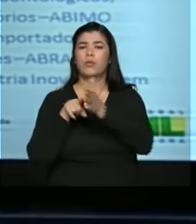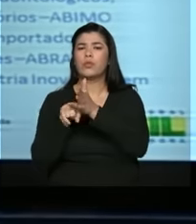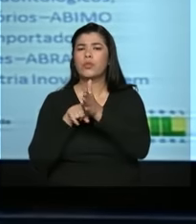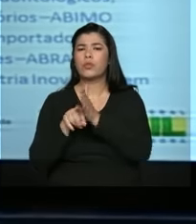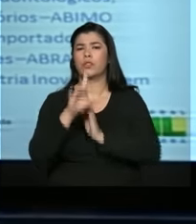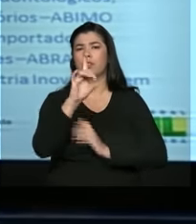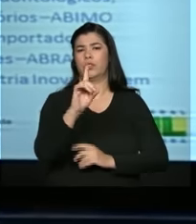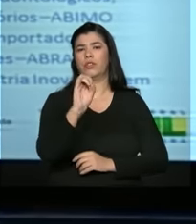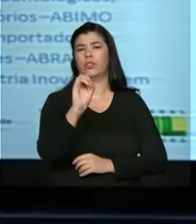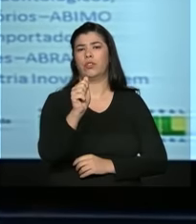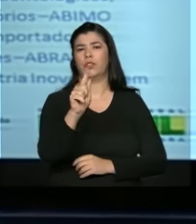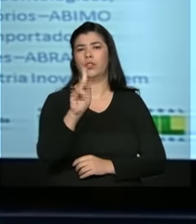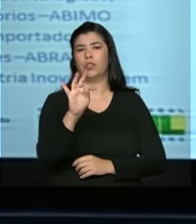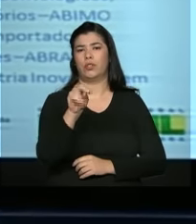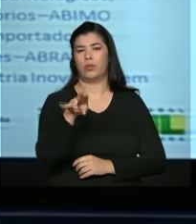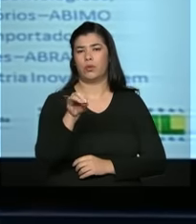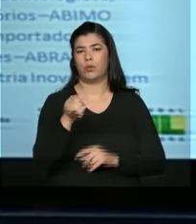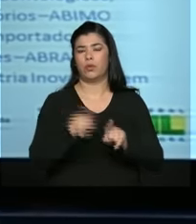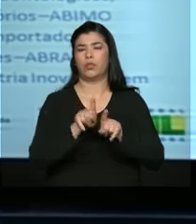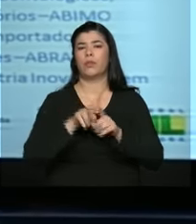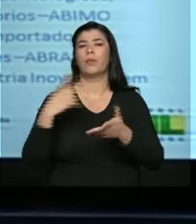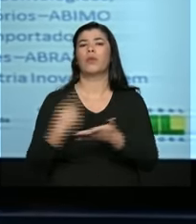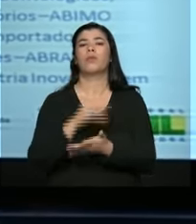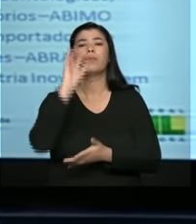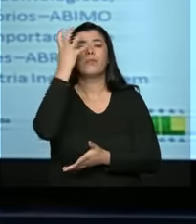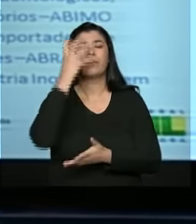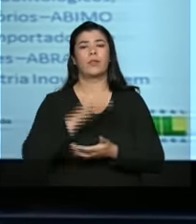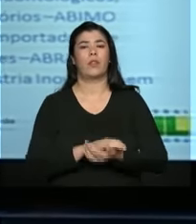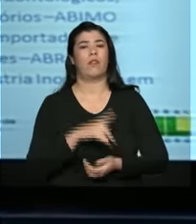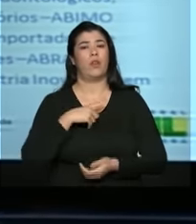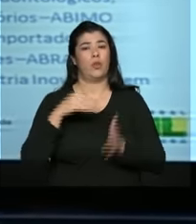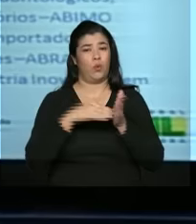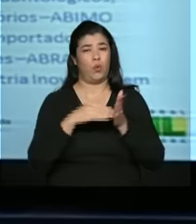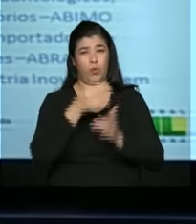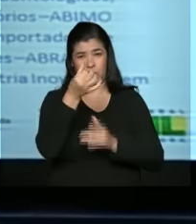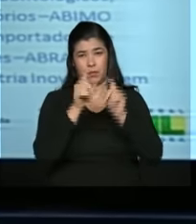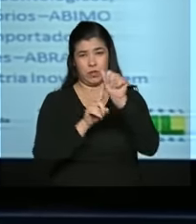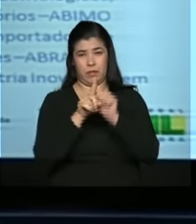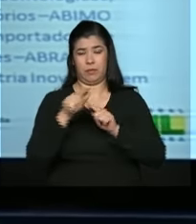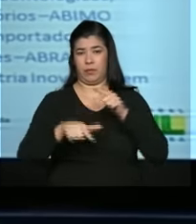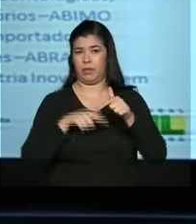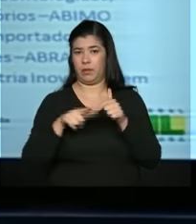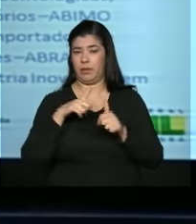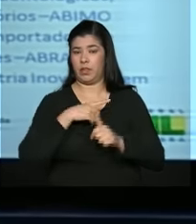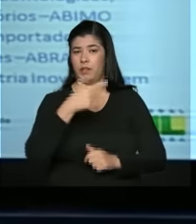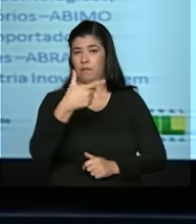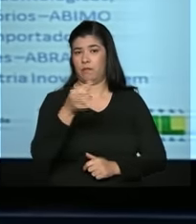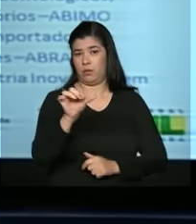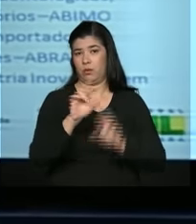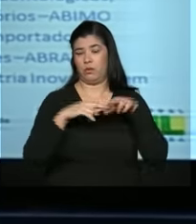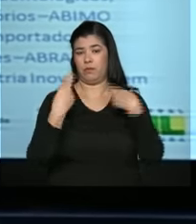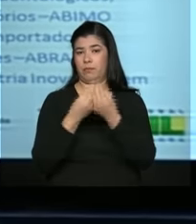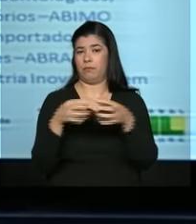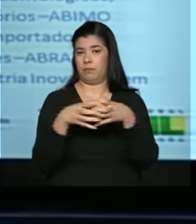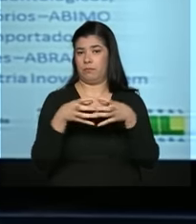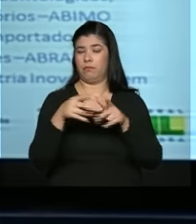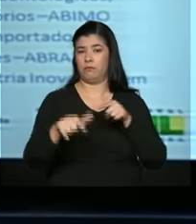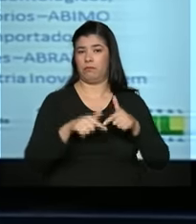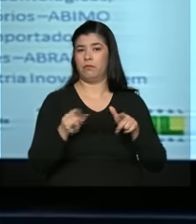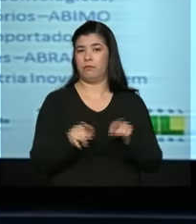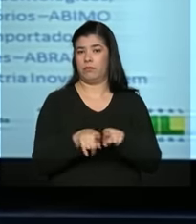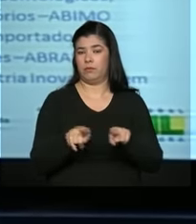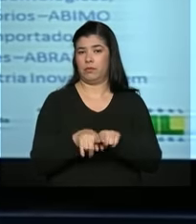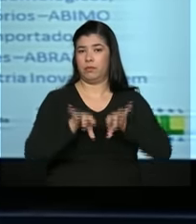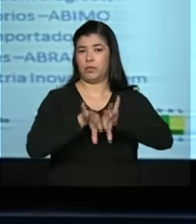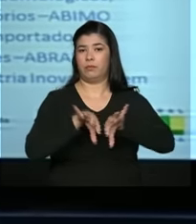atuação foram realizadas ao longo desses 6 meses de trabalho 29 reuniões do grupo de trabalho